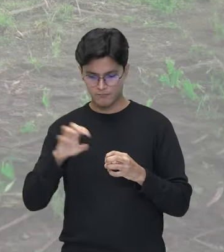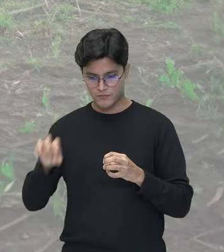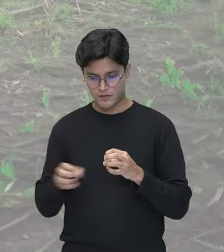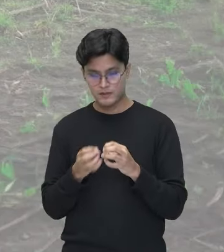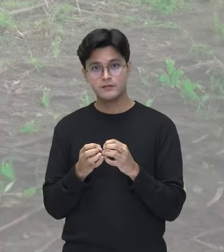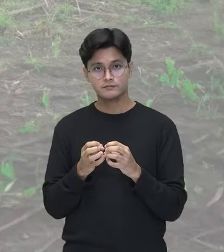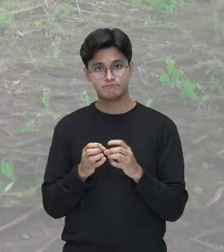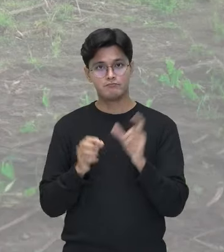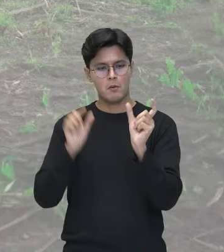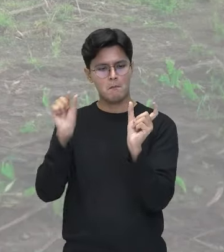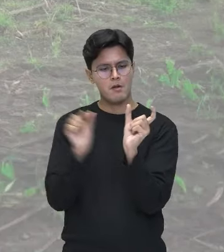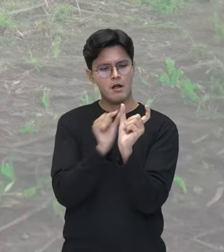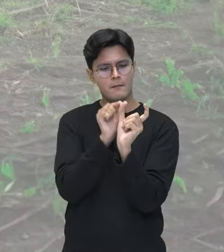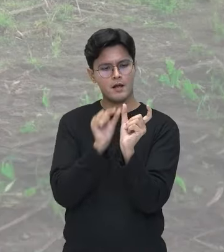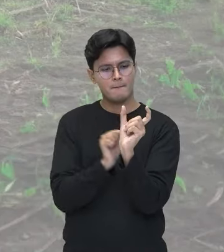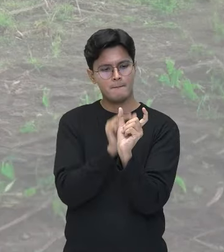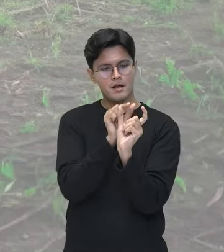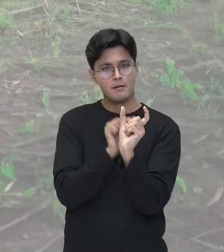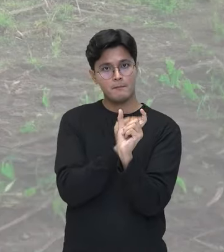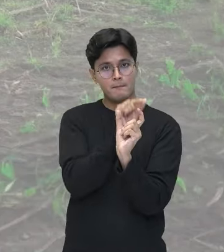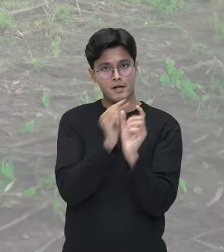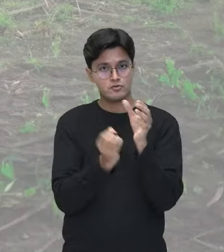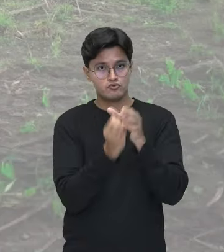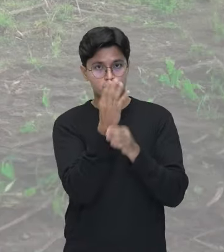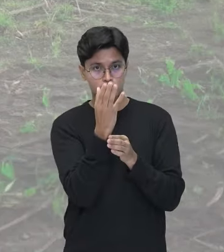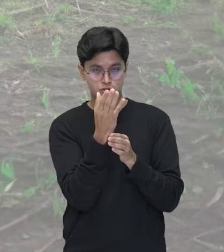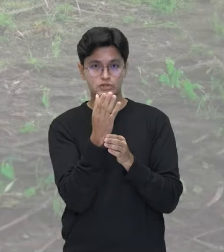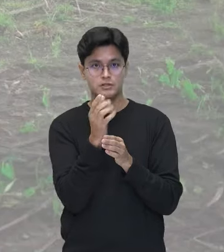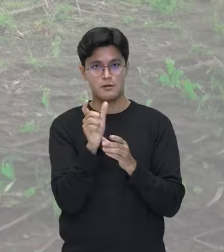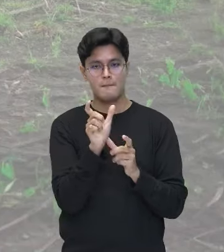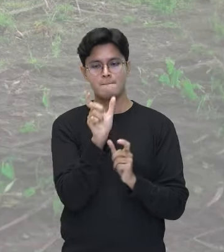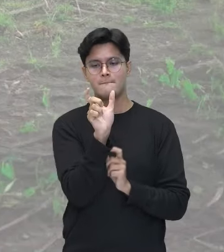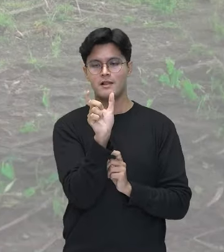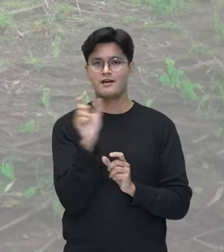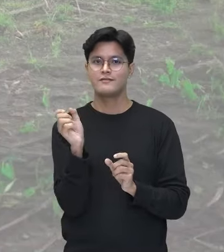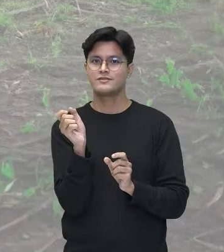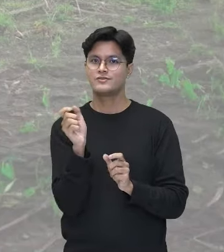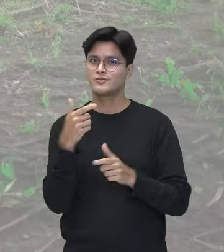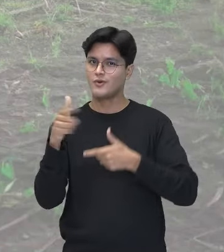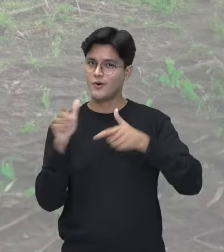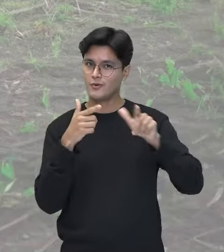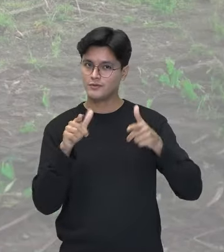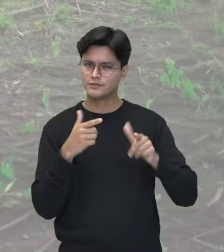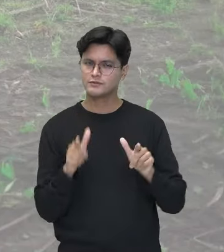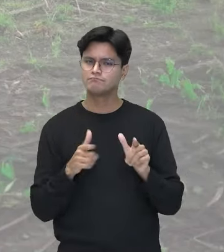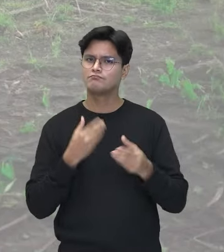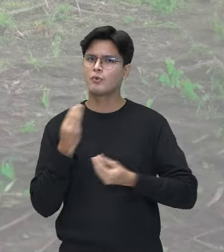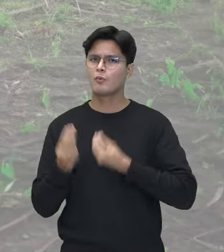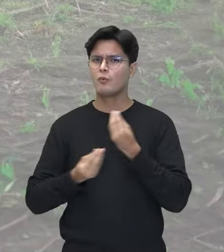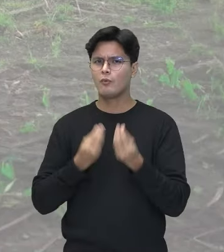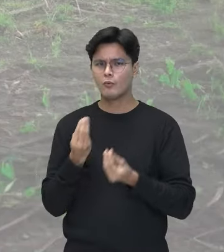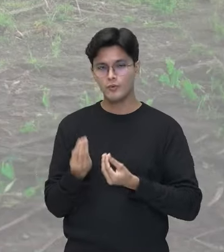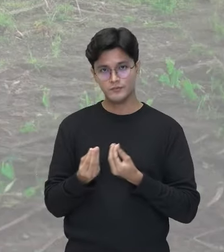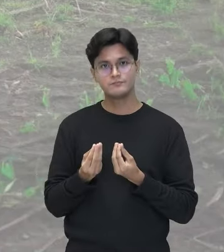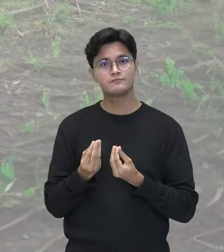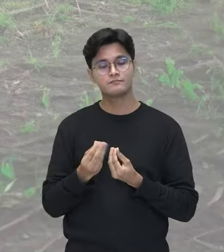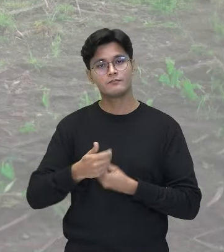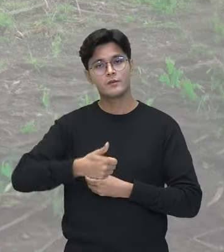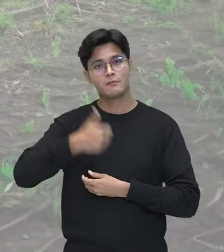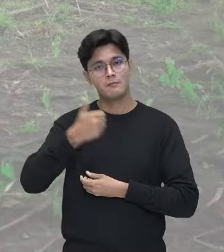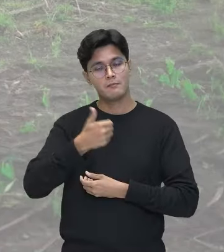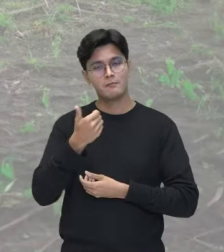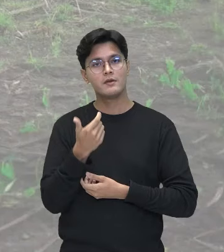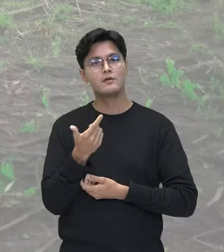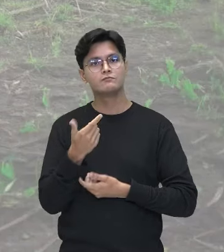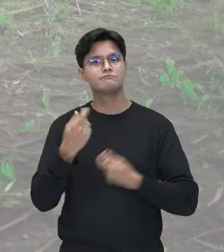palavras. Mas como é que a gente forma essas palavras? Então, acompanhe comigo. Nós precisamos primeiro de quê? Dessa primeira palavra aqui do meu